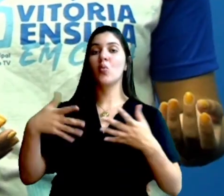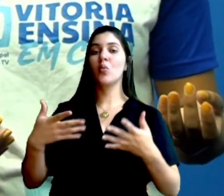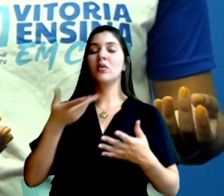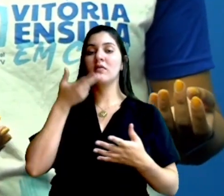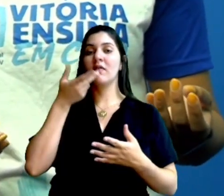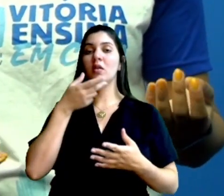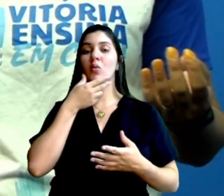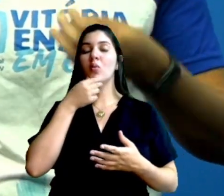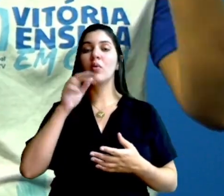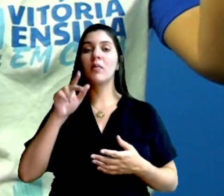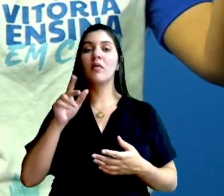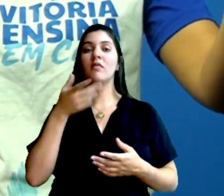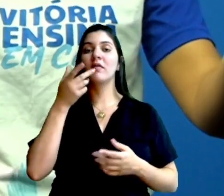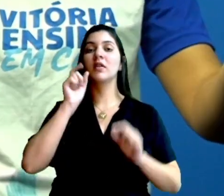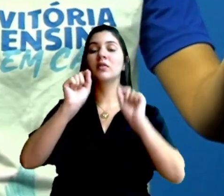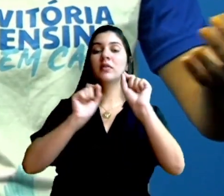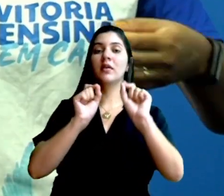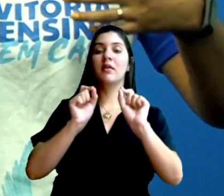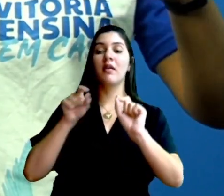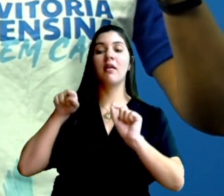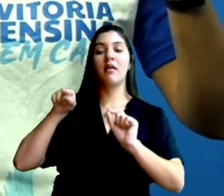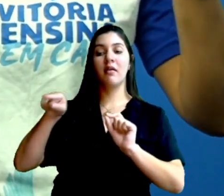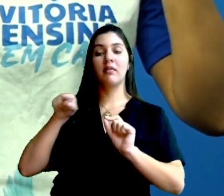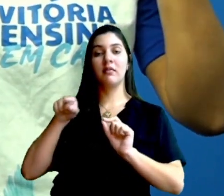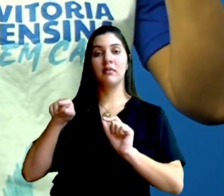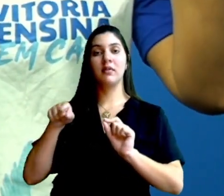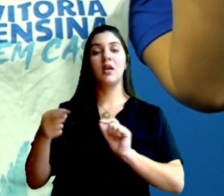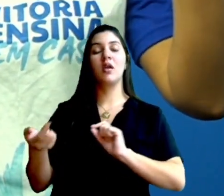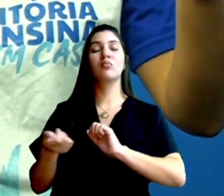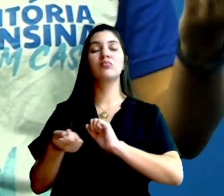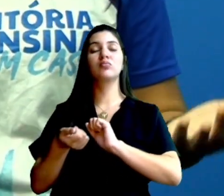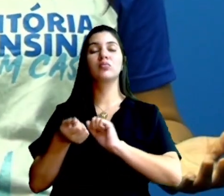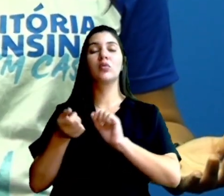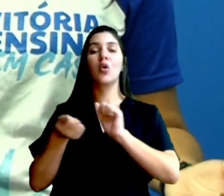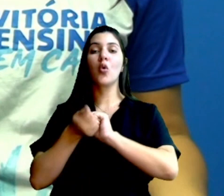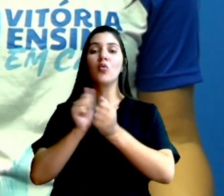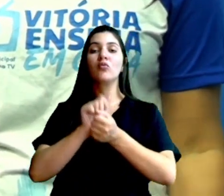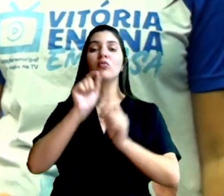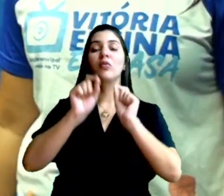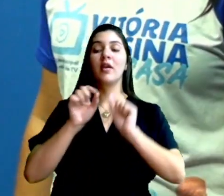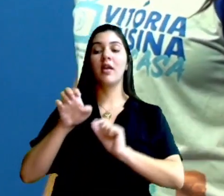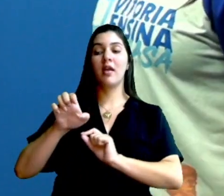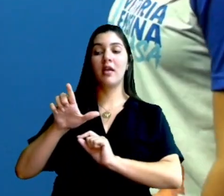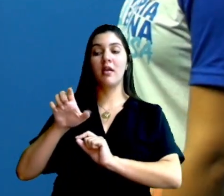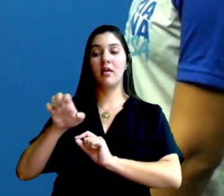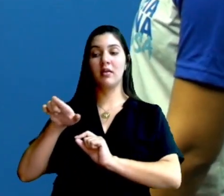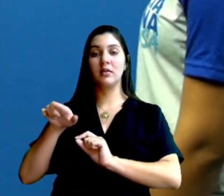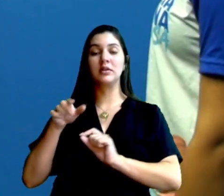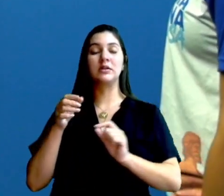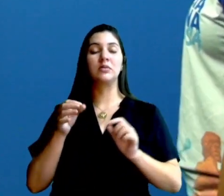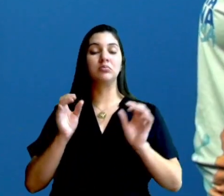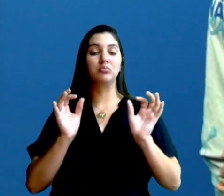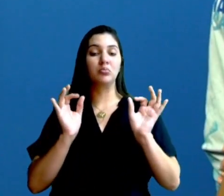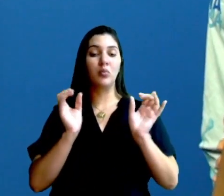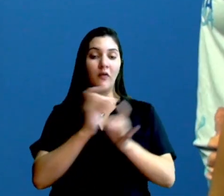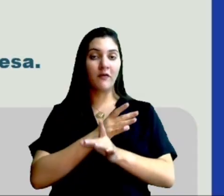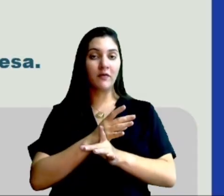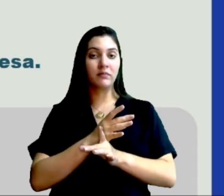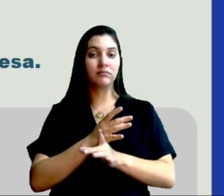digo irmão, eu estou dizendo quem? Ele. Então, eu conjugo como ele, tá certo? E por último,